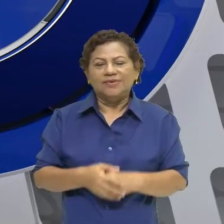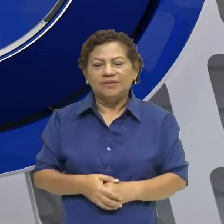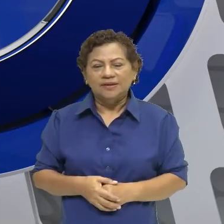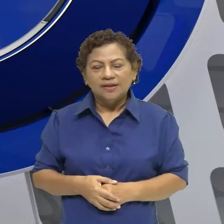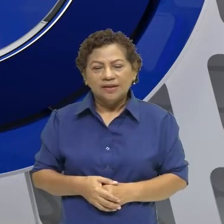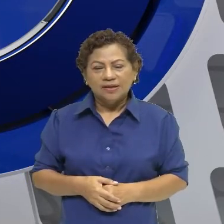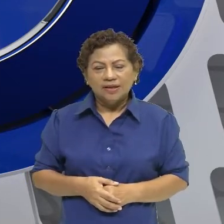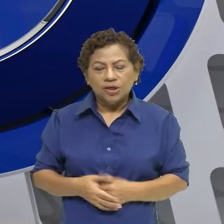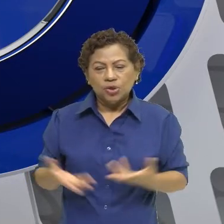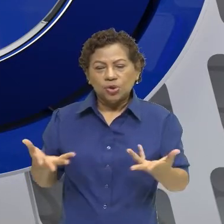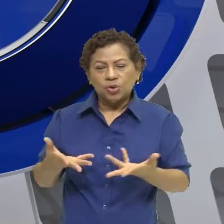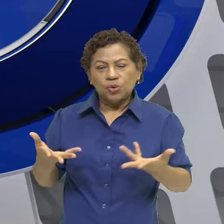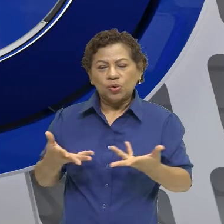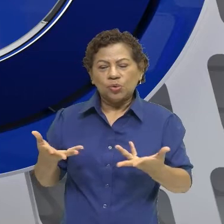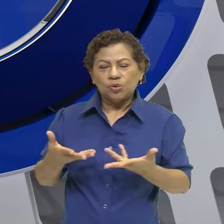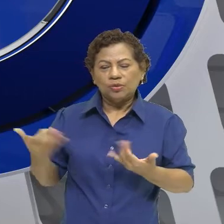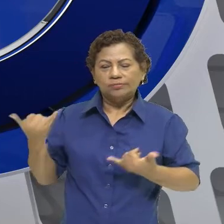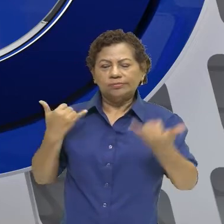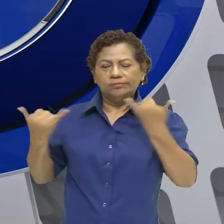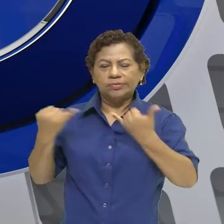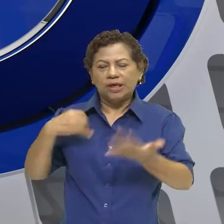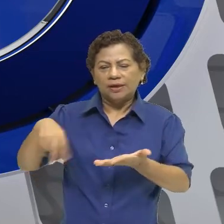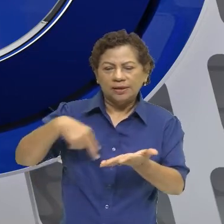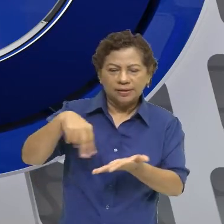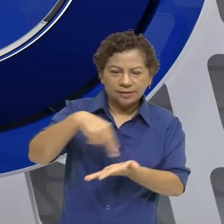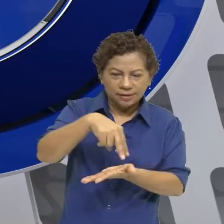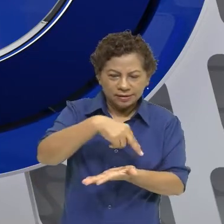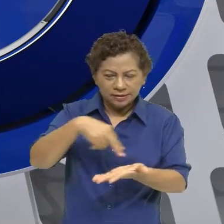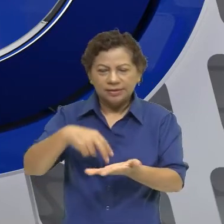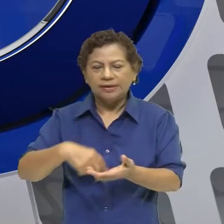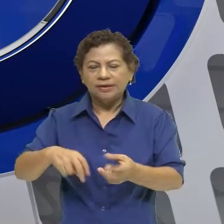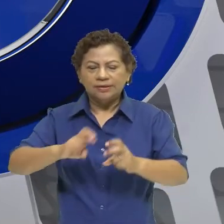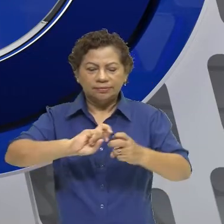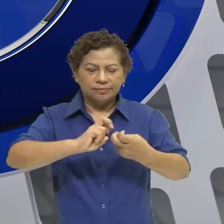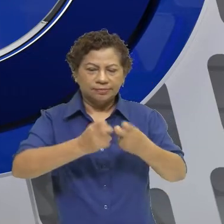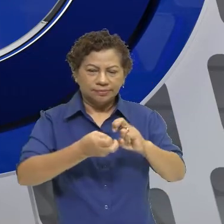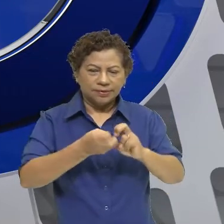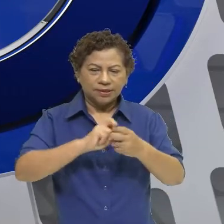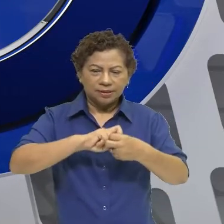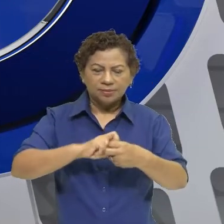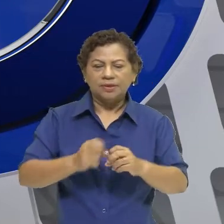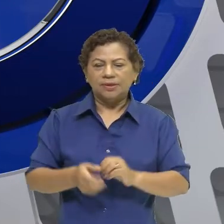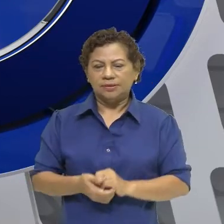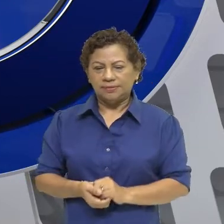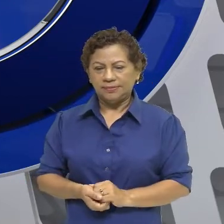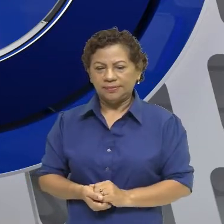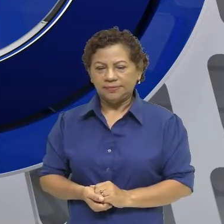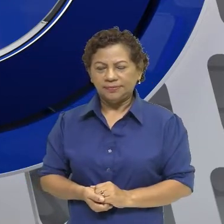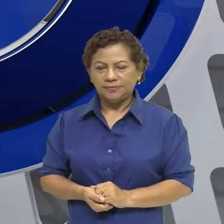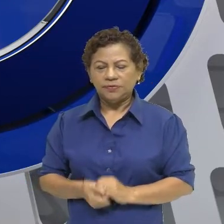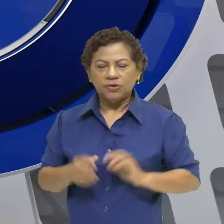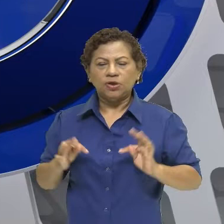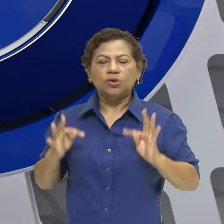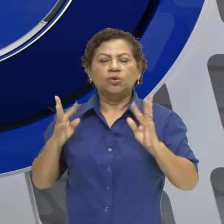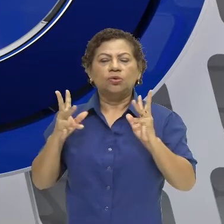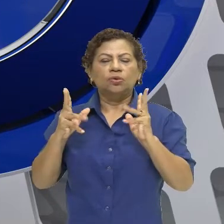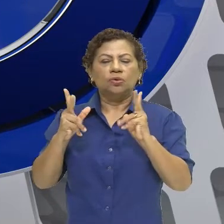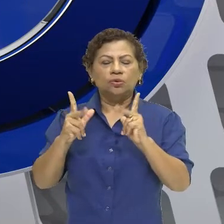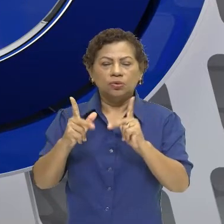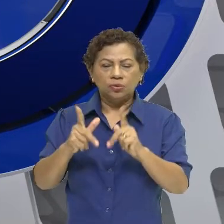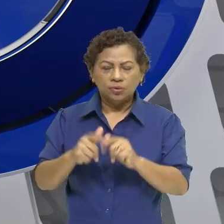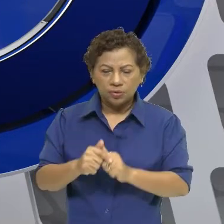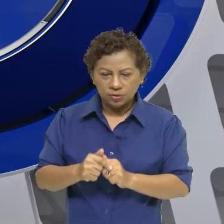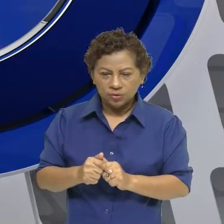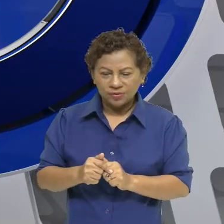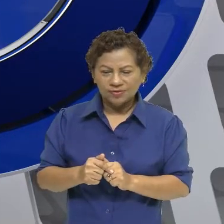a dança, a umbigada, as lutas, a capoeira, né? Então, todos esses elementos, eles